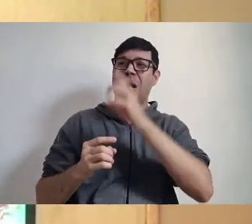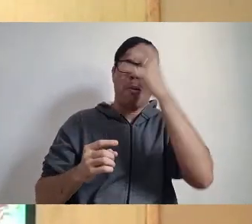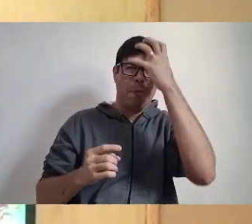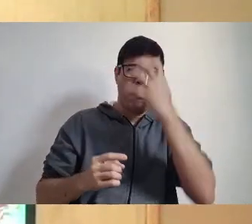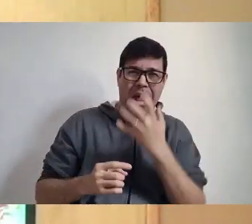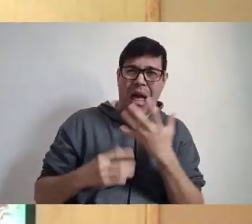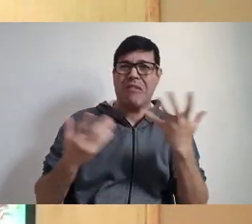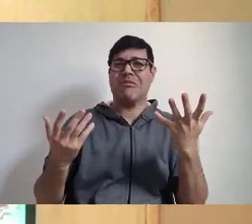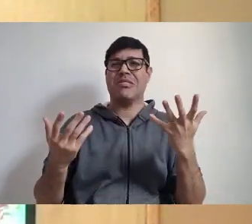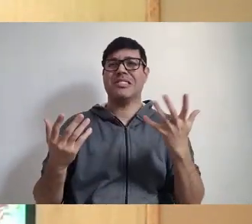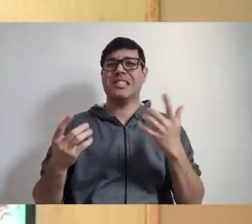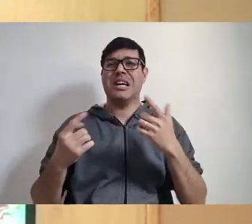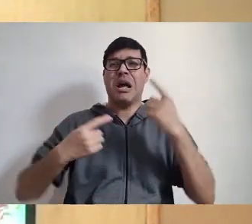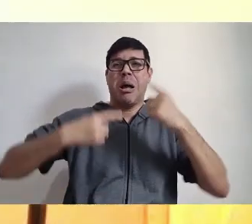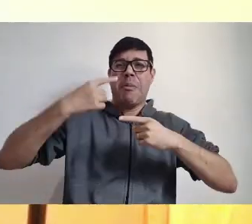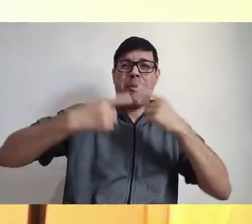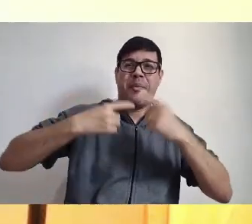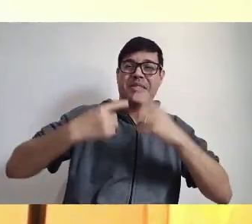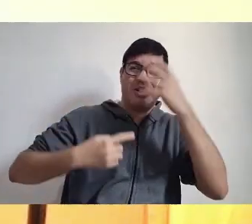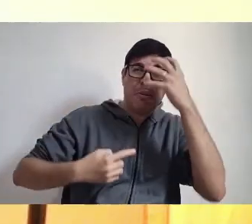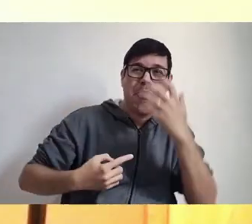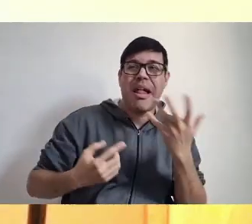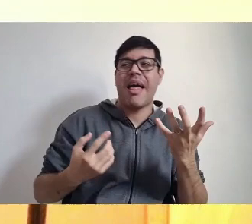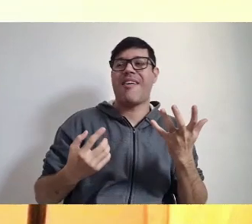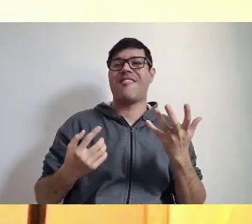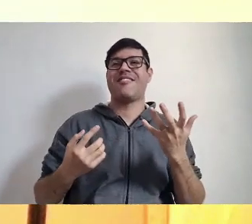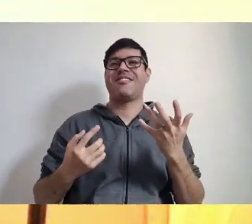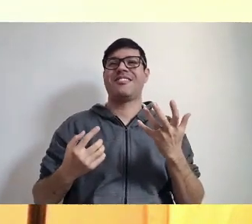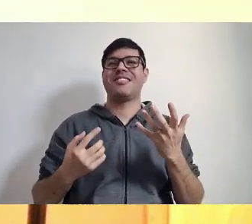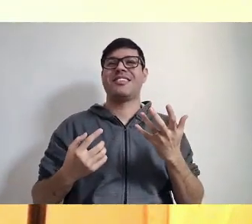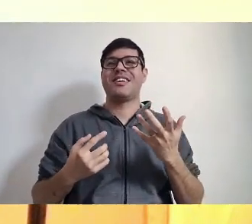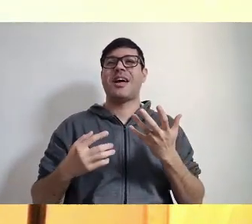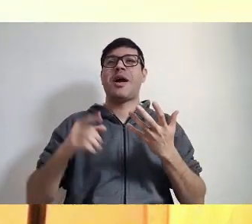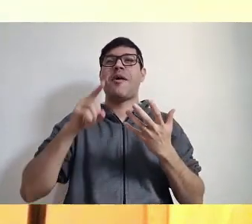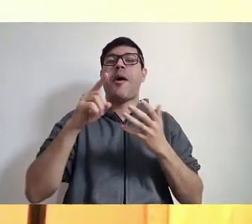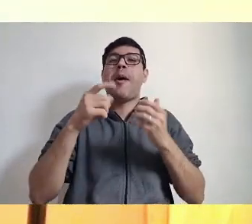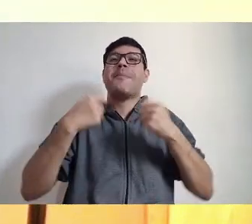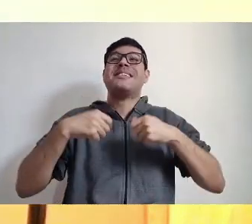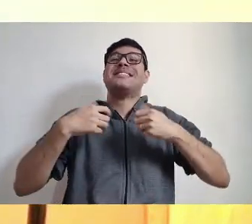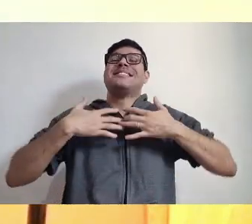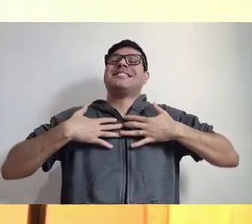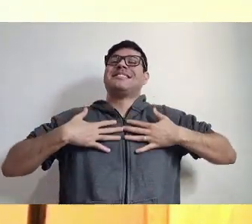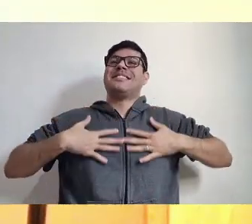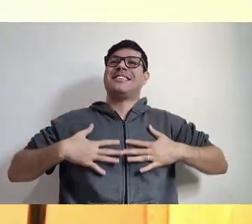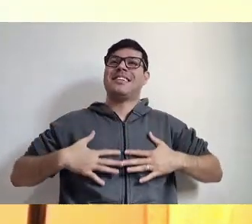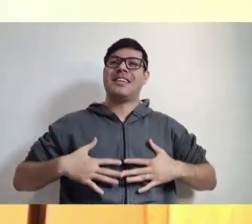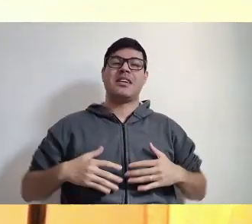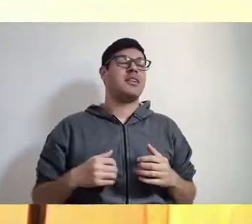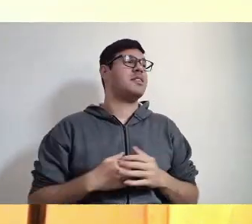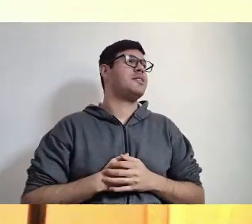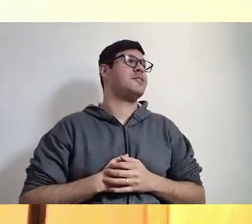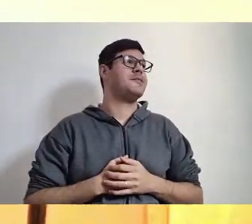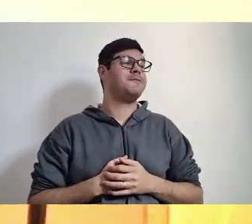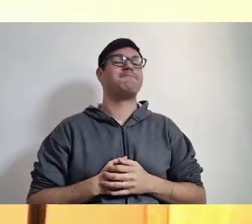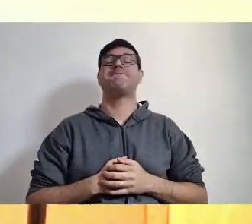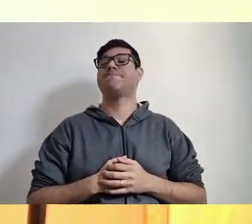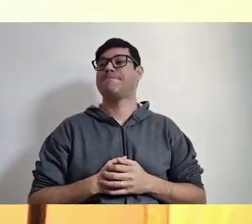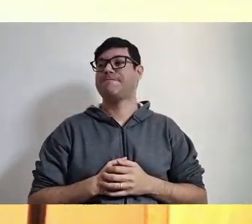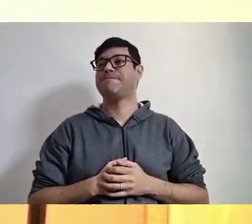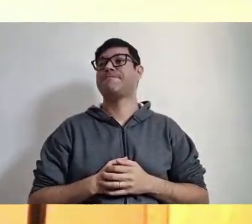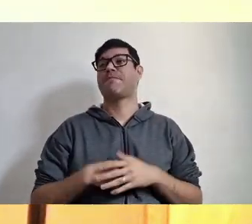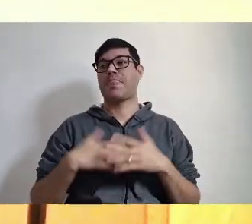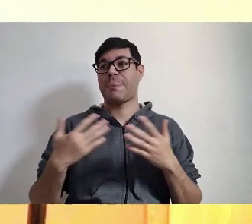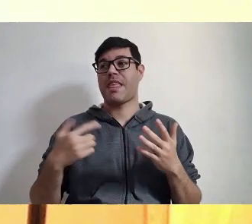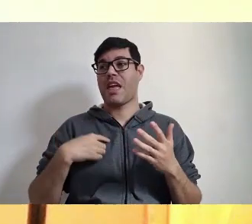irritado por causa da política, seja só médico, fica só na sua, você vai viver mais tranquilo. Ele dizia o seguinte, não, quando eu for político eu